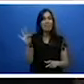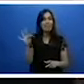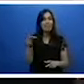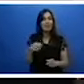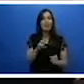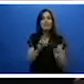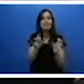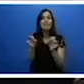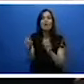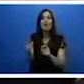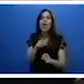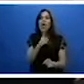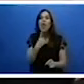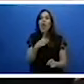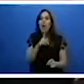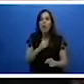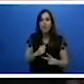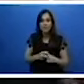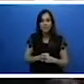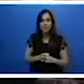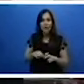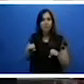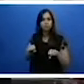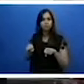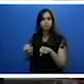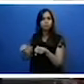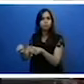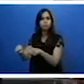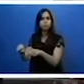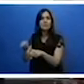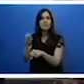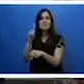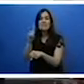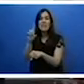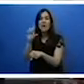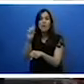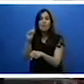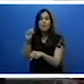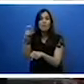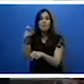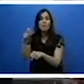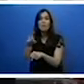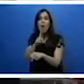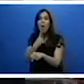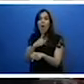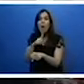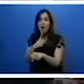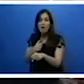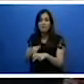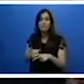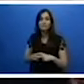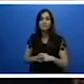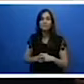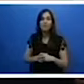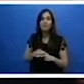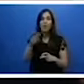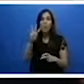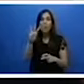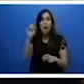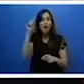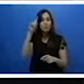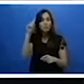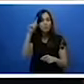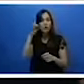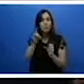Quando sai para vender, leva o carrinho com 185 picolés. Em 4 dias, ela